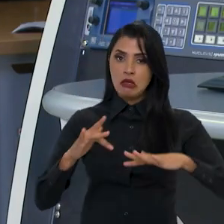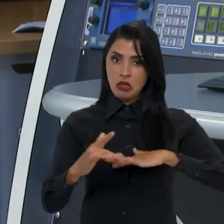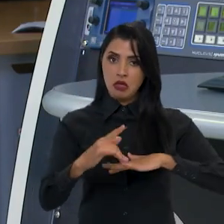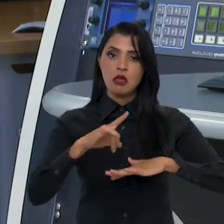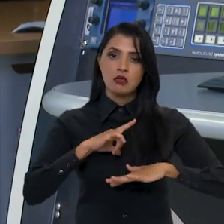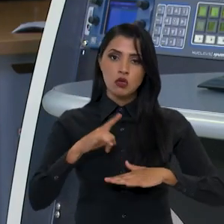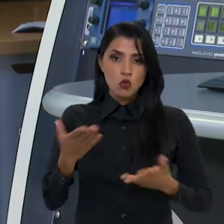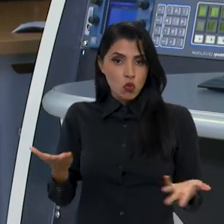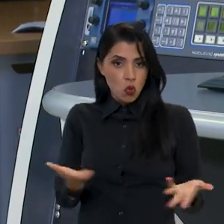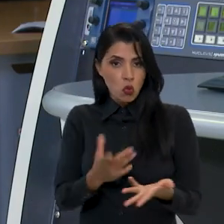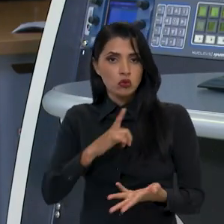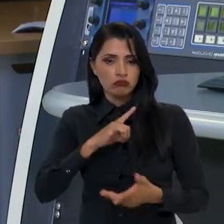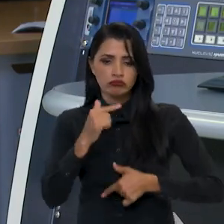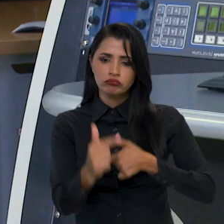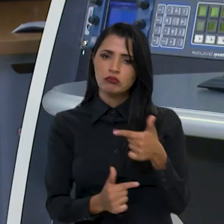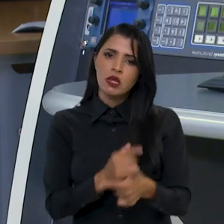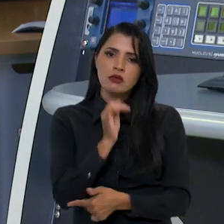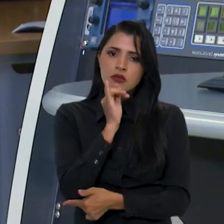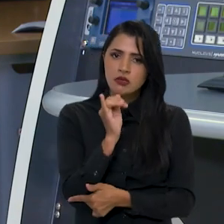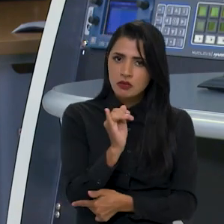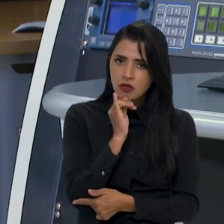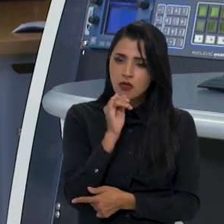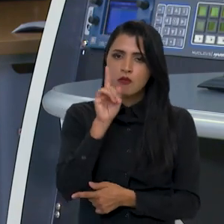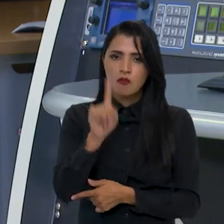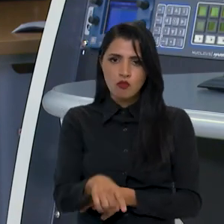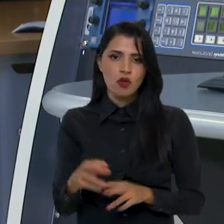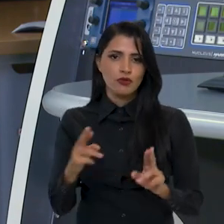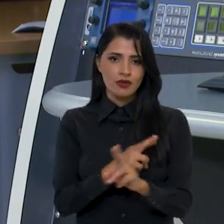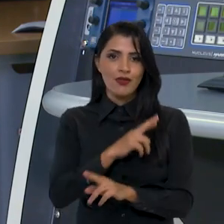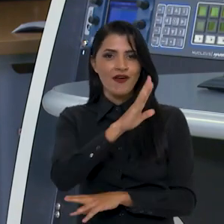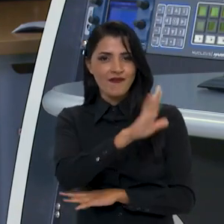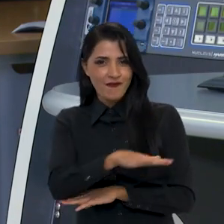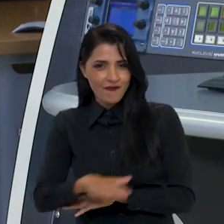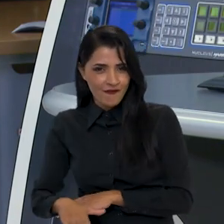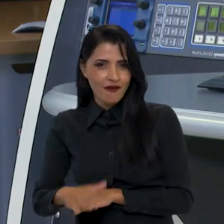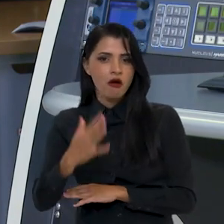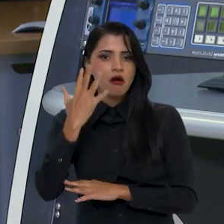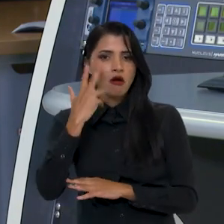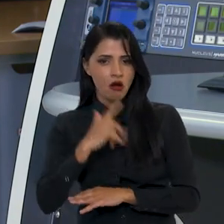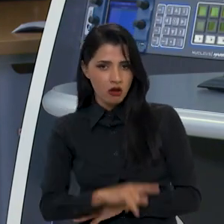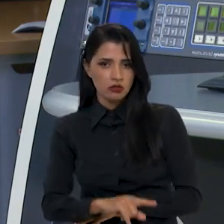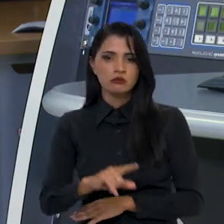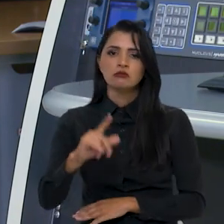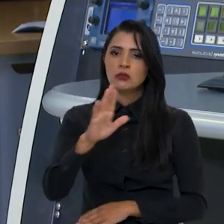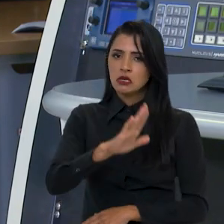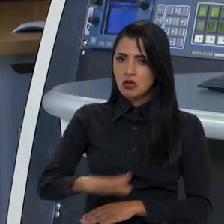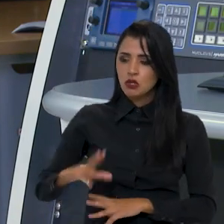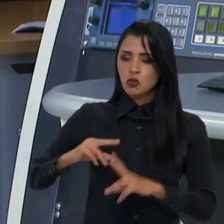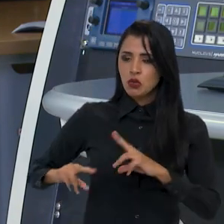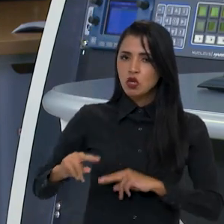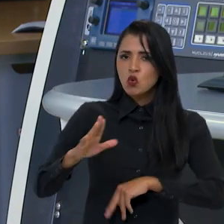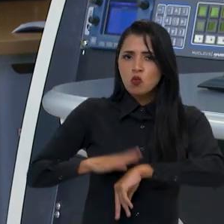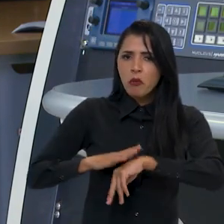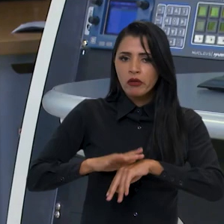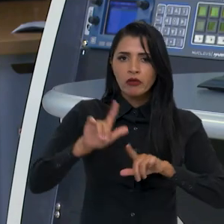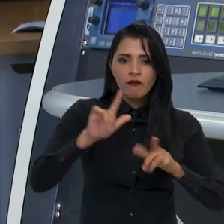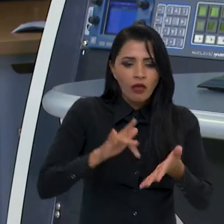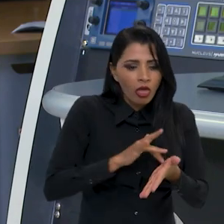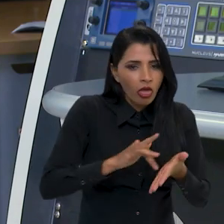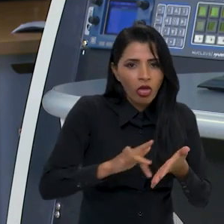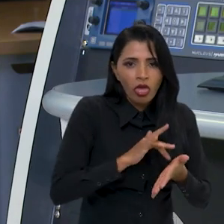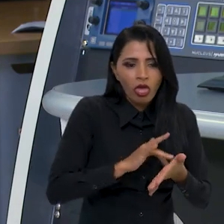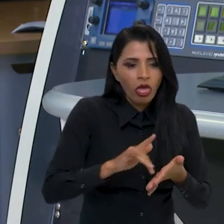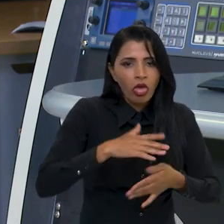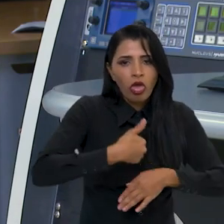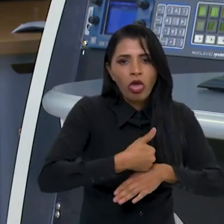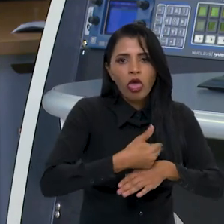relacionados às redes sociais, né? E hoje a gente tem um trabalho, por exemplo, relacionado à infância, às crianças e adolescentes e o tempo de tela, né?